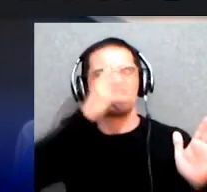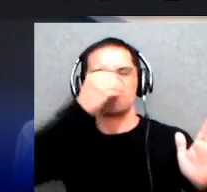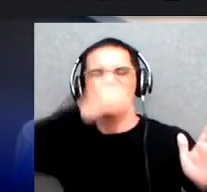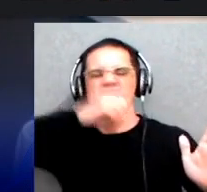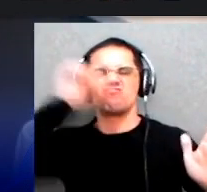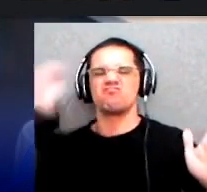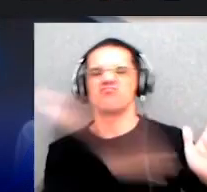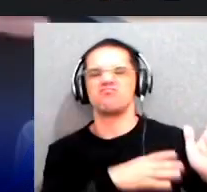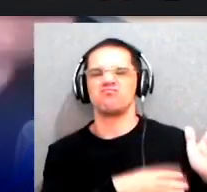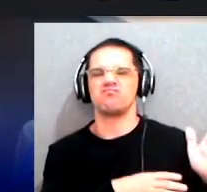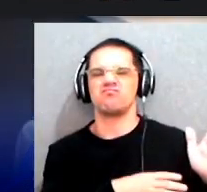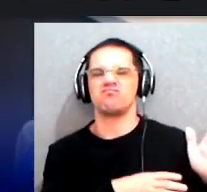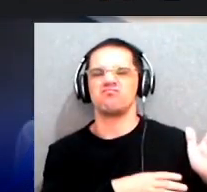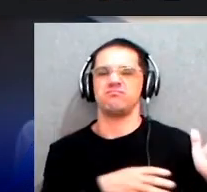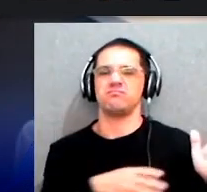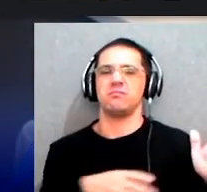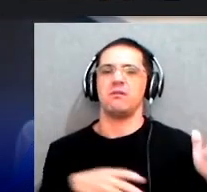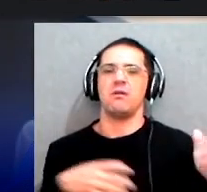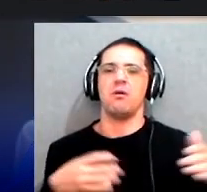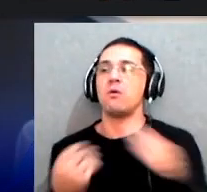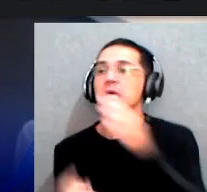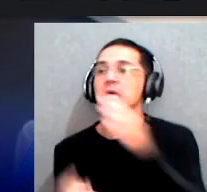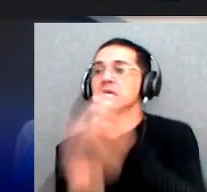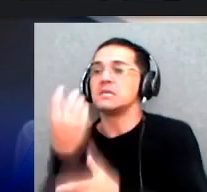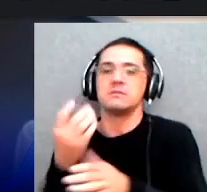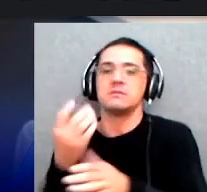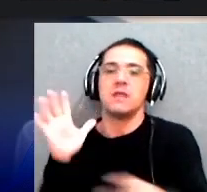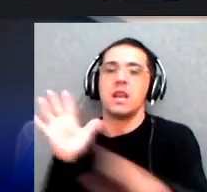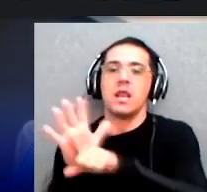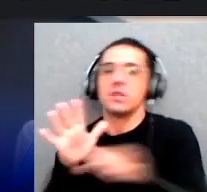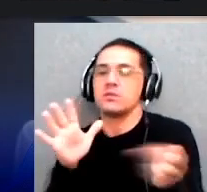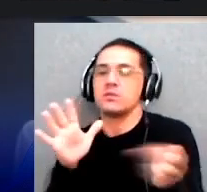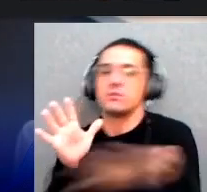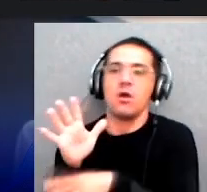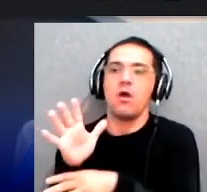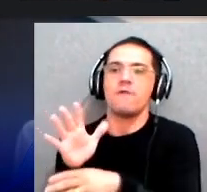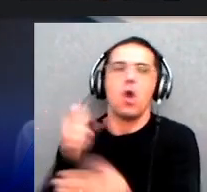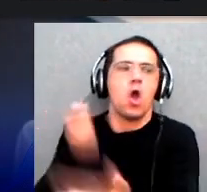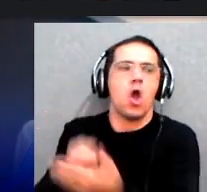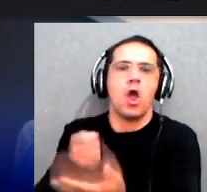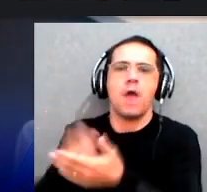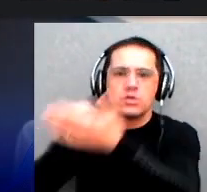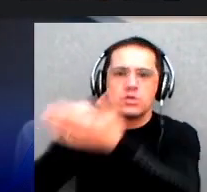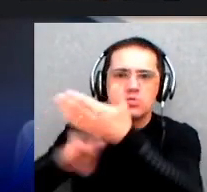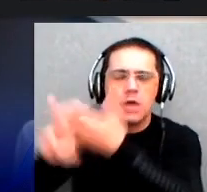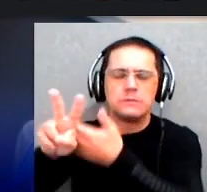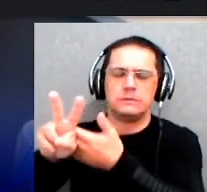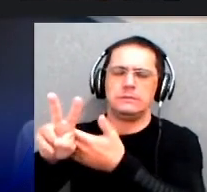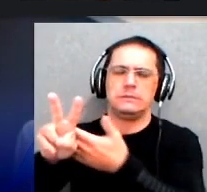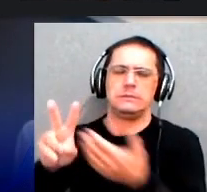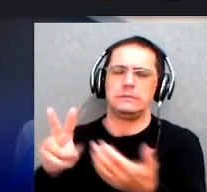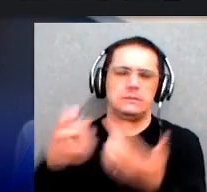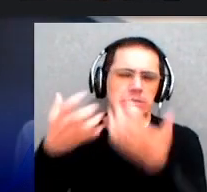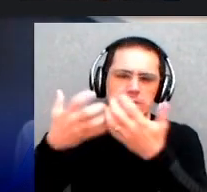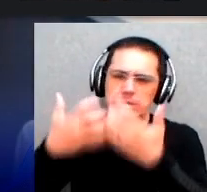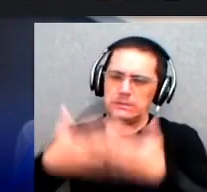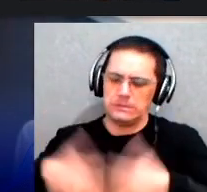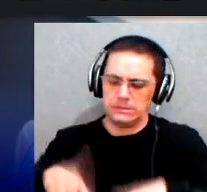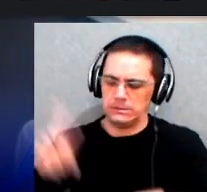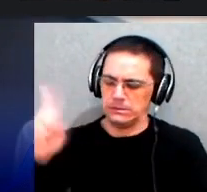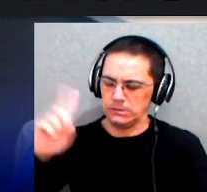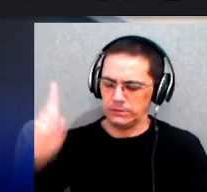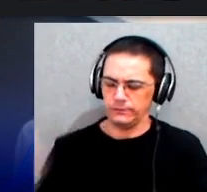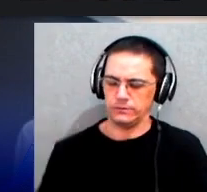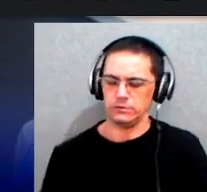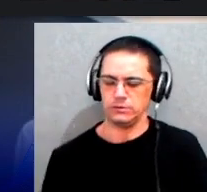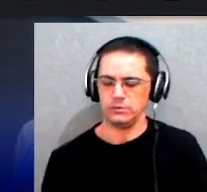ato normativo de última hora para fazer a coisa andar. Não é assim que funciona. Nós temos um rito, e o rito ele é importante.